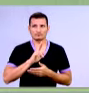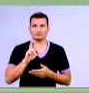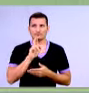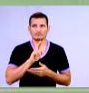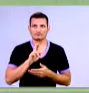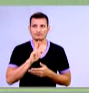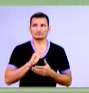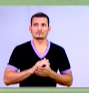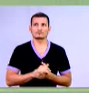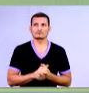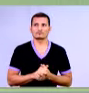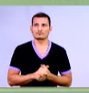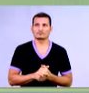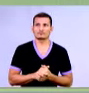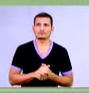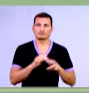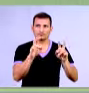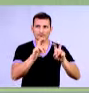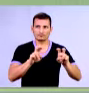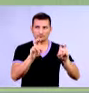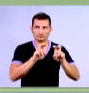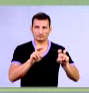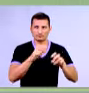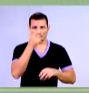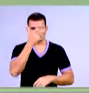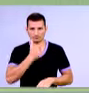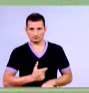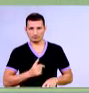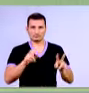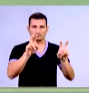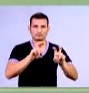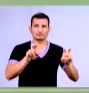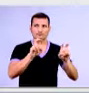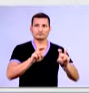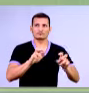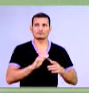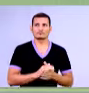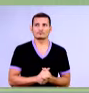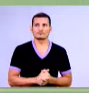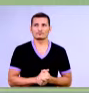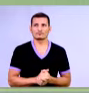a máquina, né? Do ser humano com o computador.